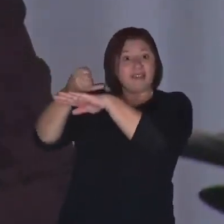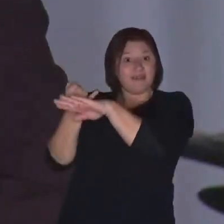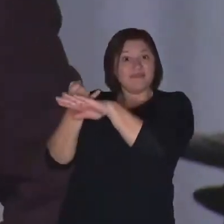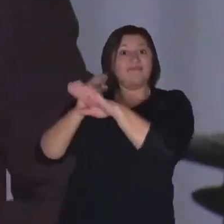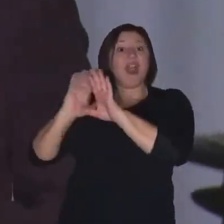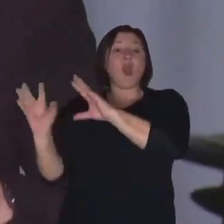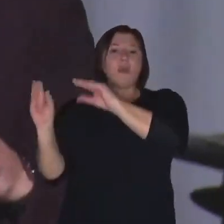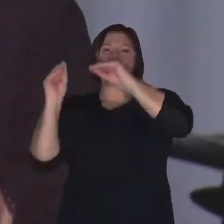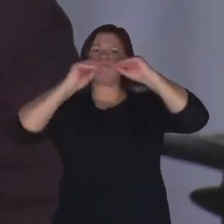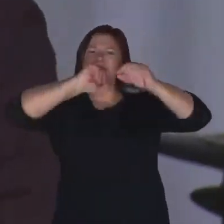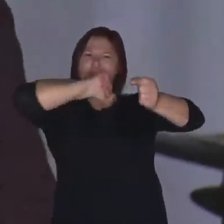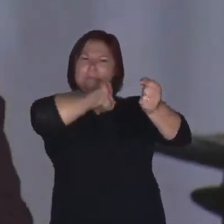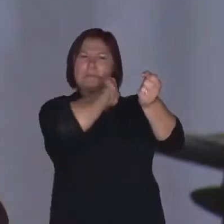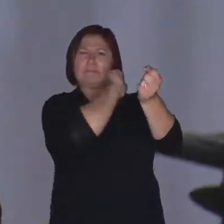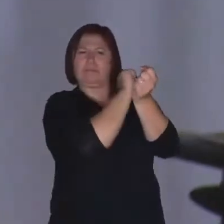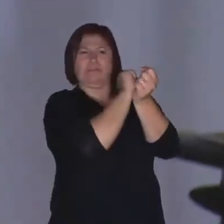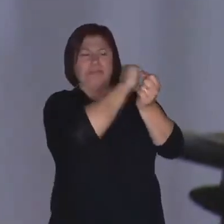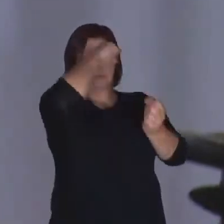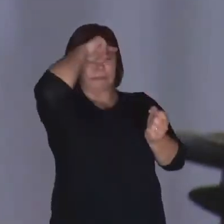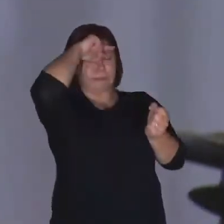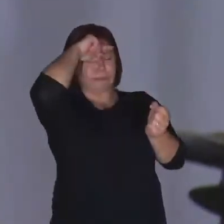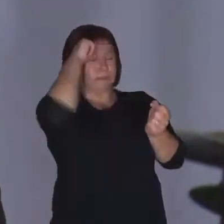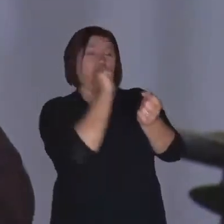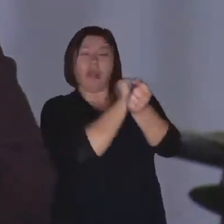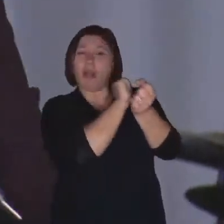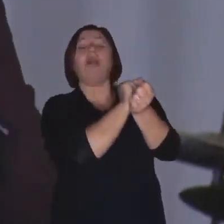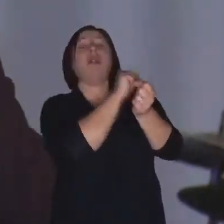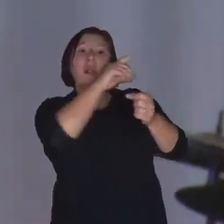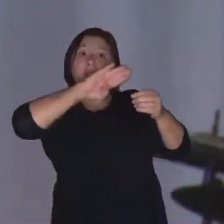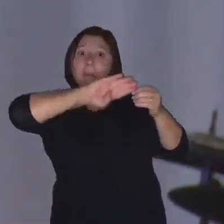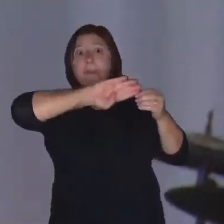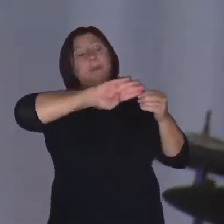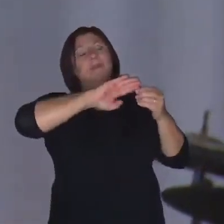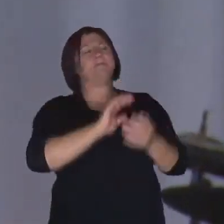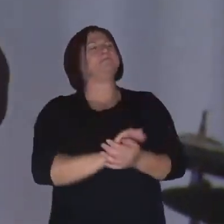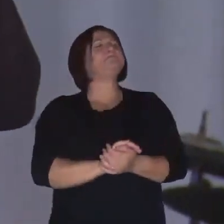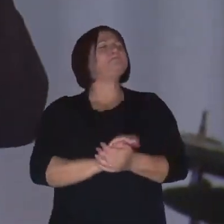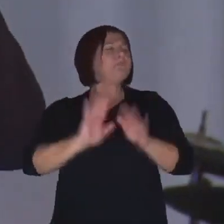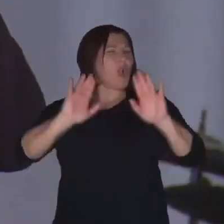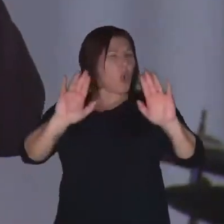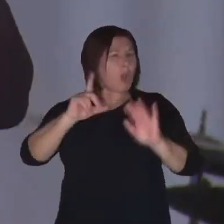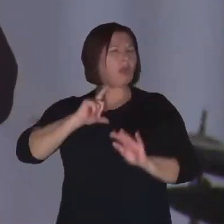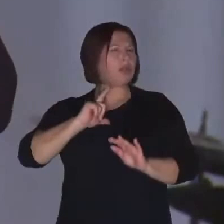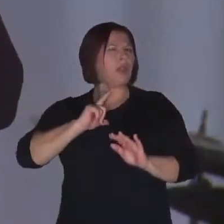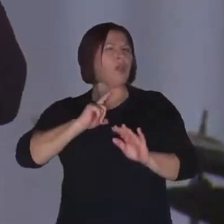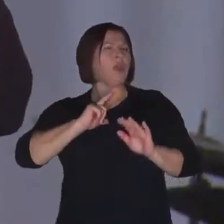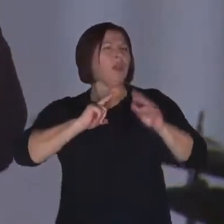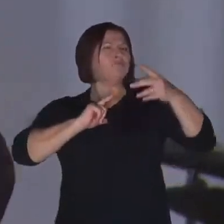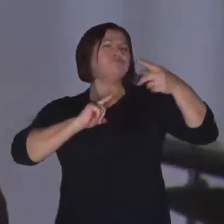Agora tem um detalhe bem interessante nesse texto. É que sempre tem aqueles que querem fazer a